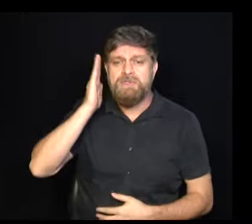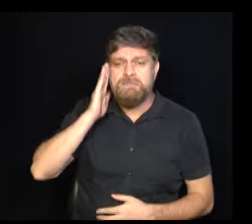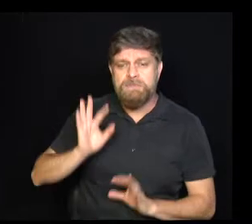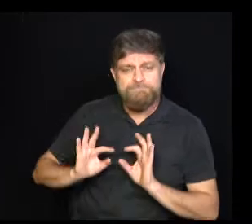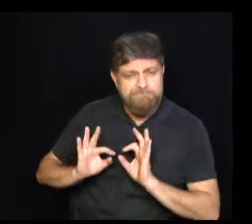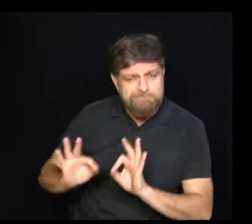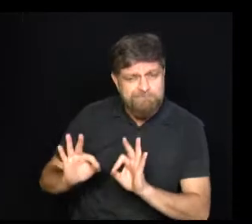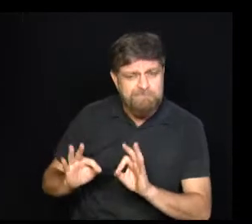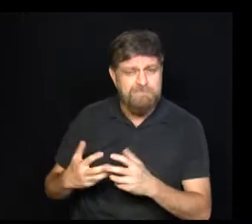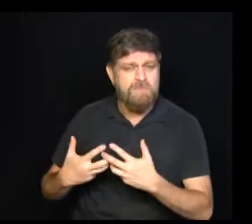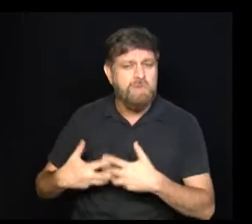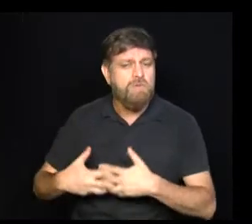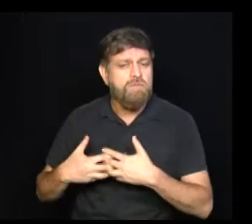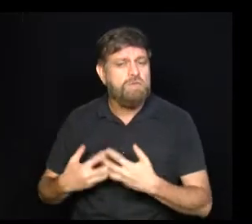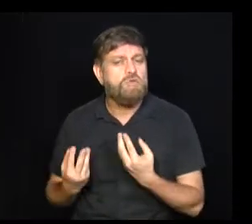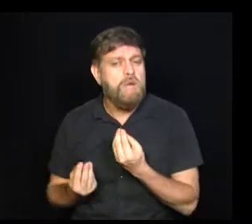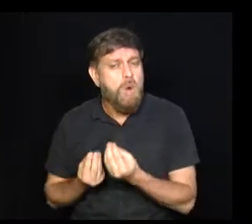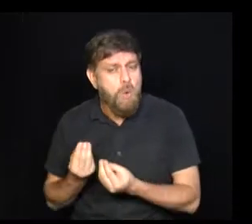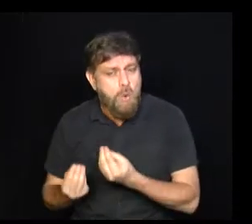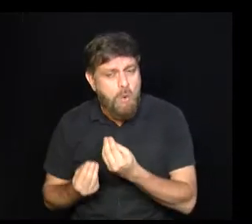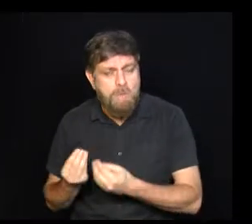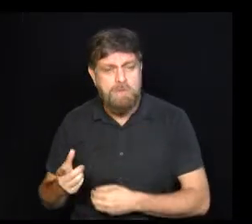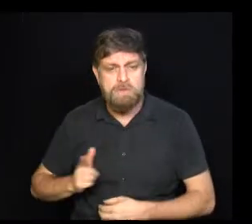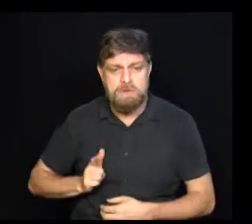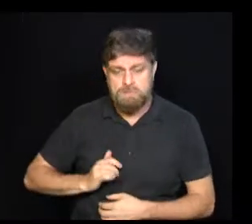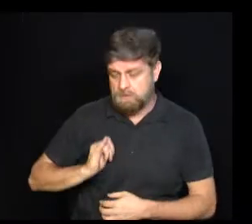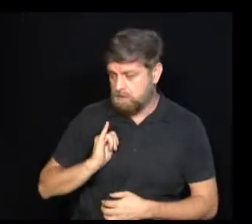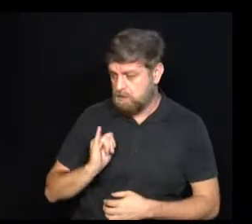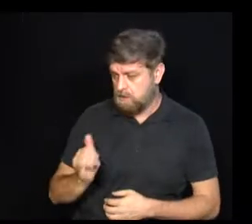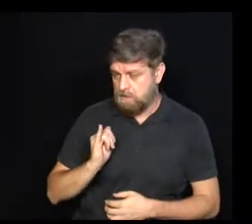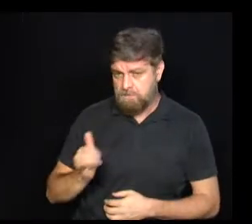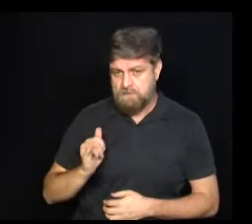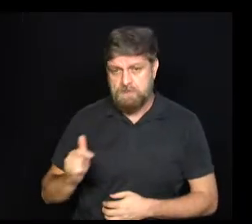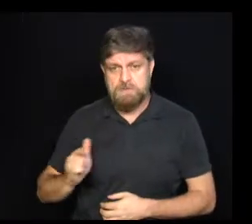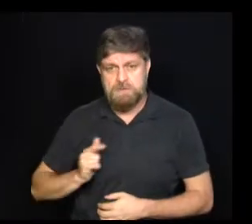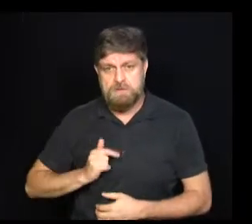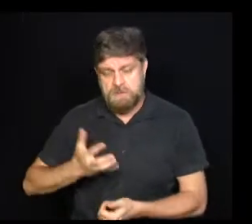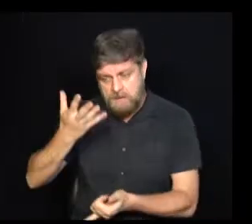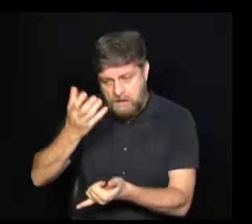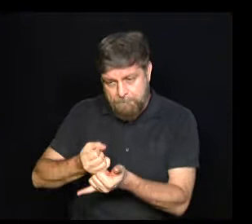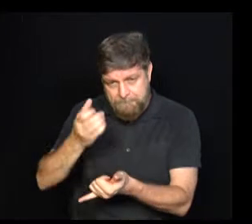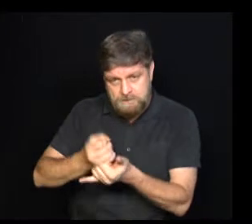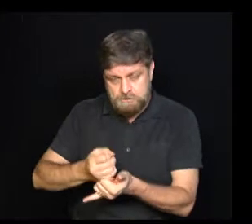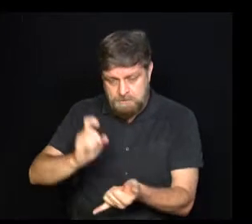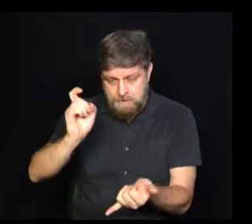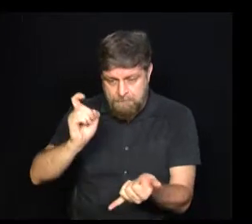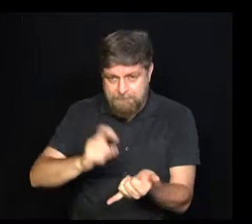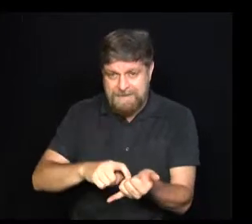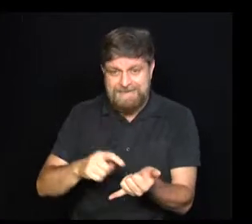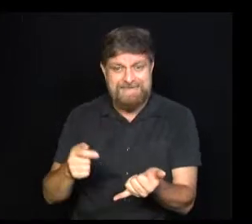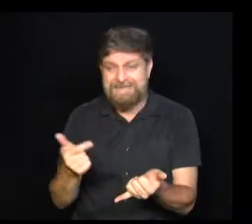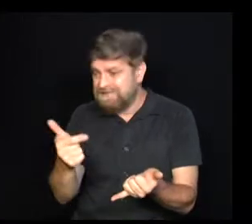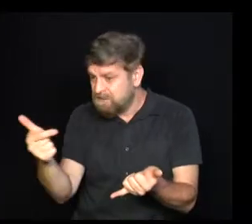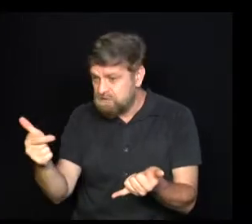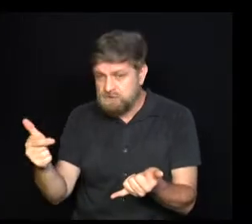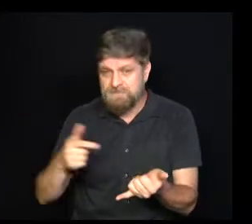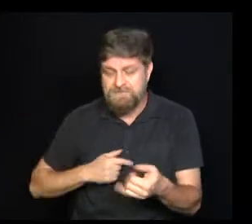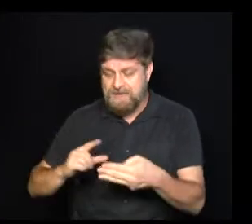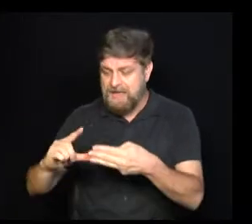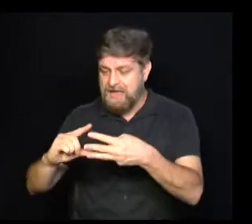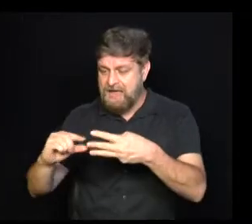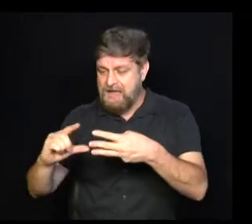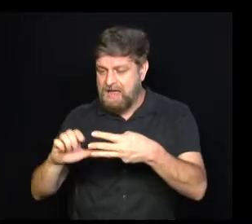o funcionamento desse botão. Por isso que eu faço essa ressalva. Baixou o botão no seu celular. Se não tiver o aplicativo da INDEC, ele